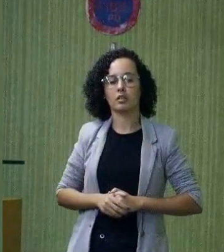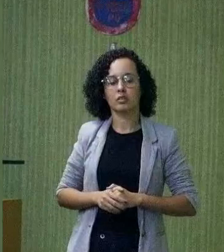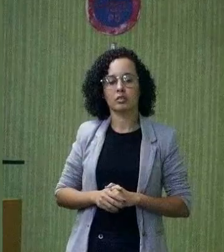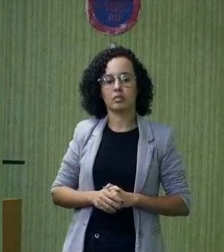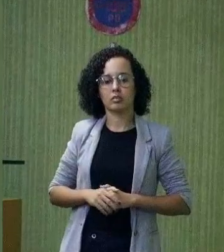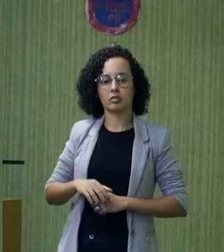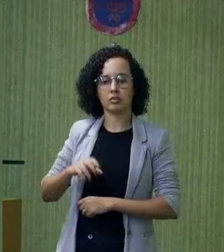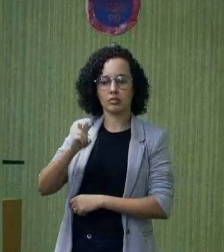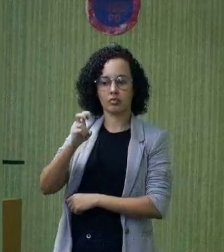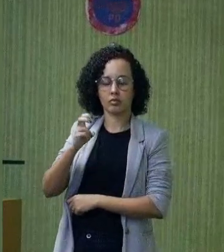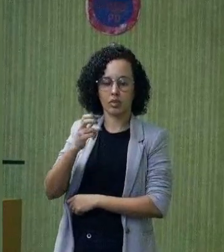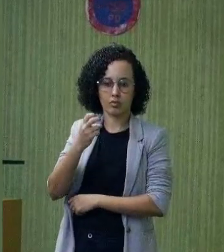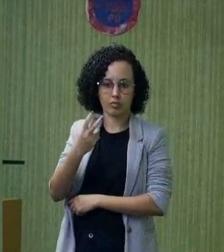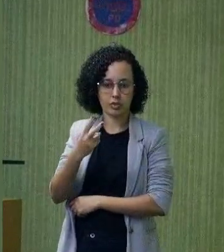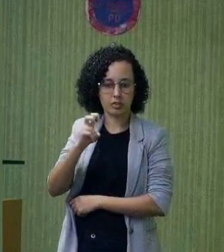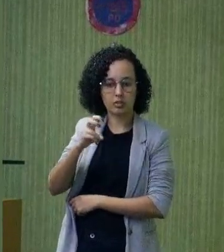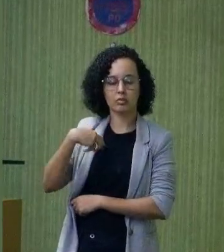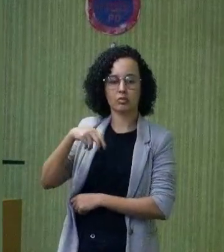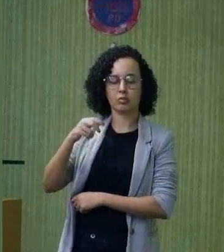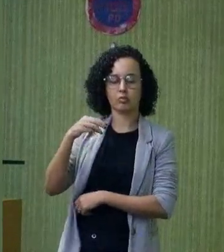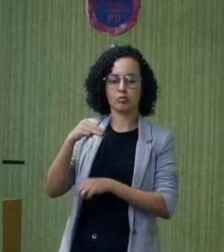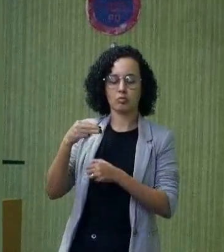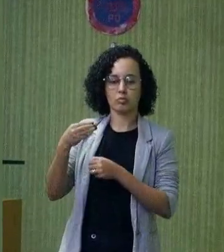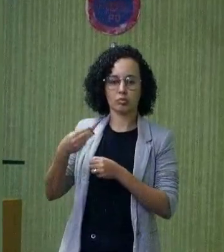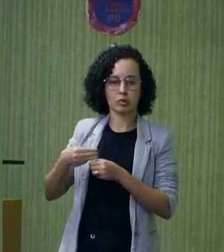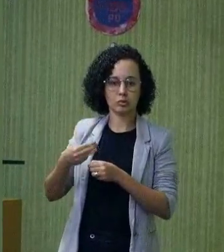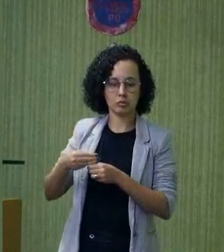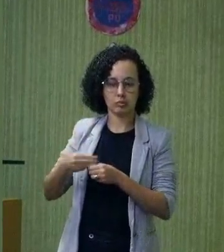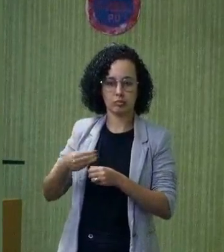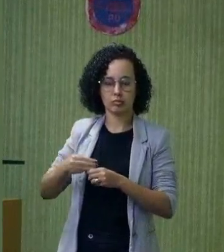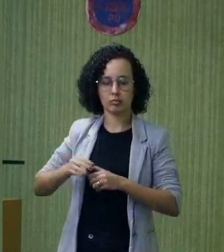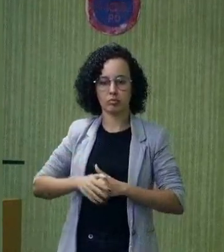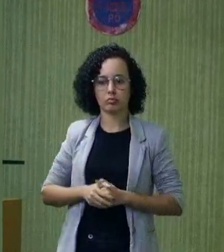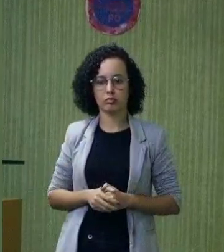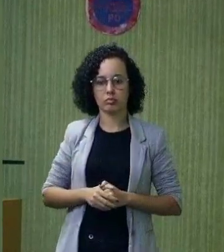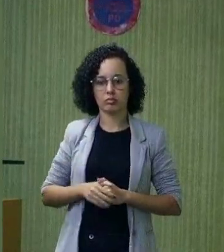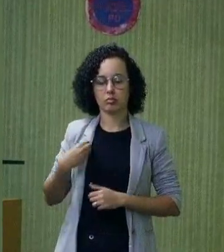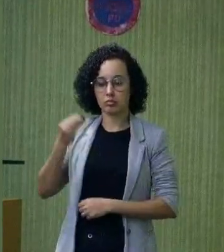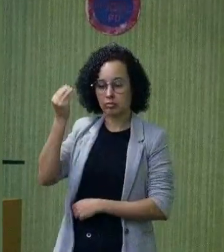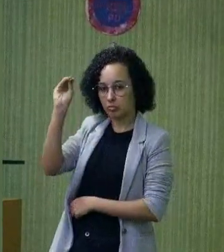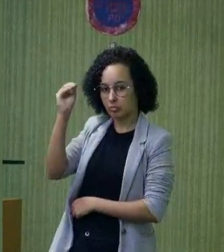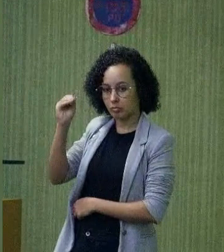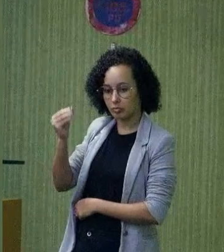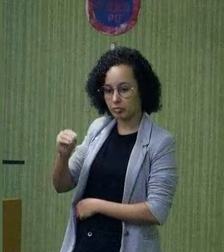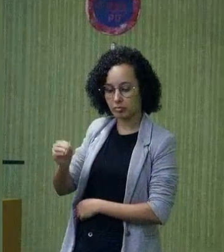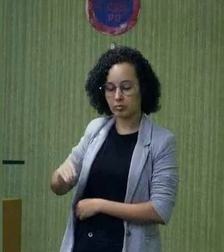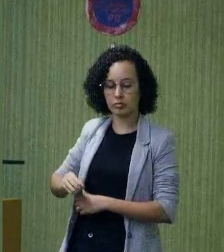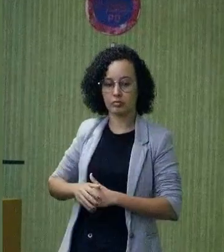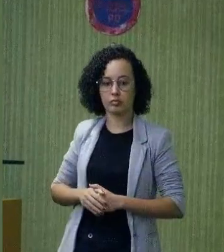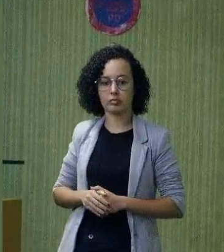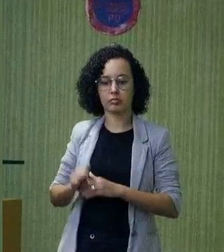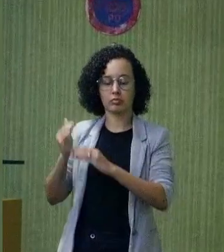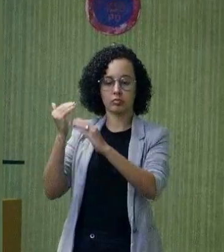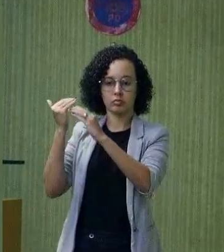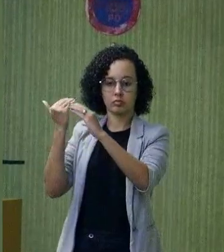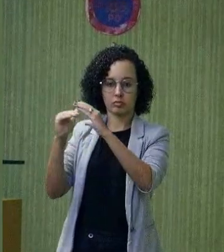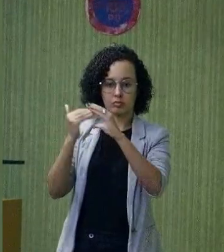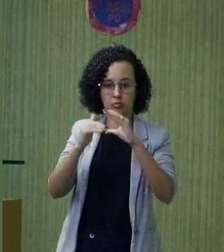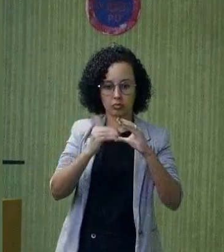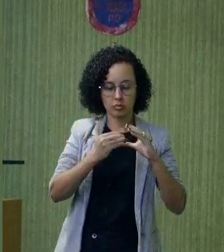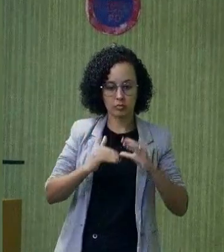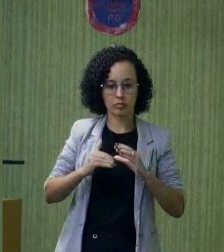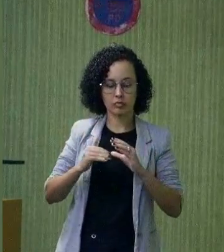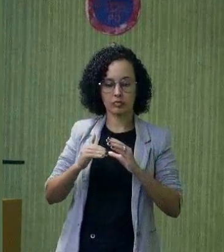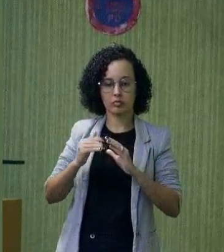na ca do Juruá Purus e al Solimões que são aqueles que eu que eu coloquei lá encaminhamento do referido Decreto às